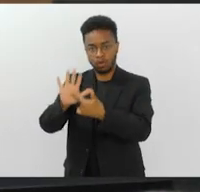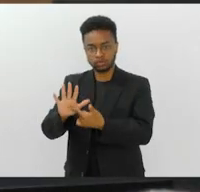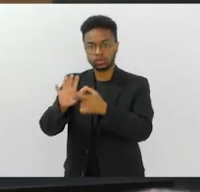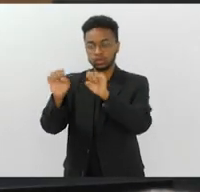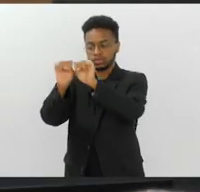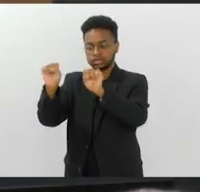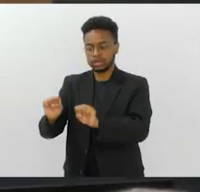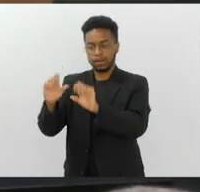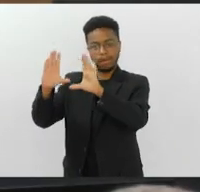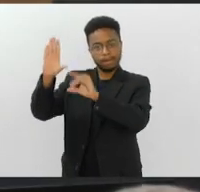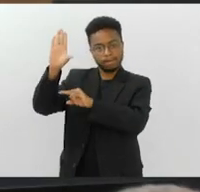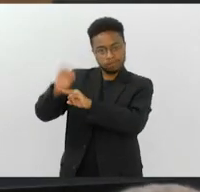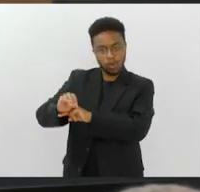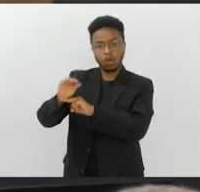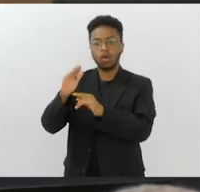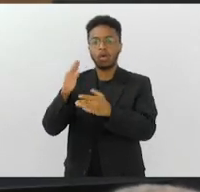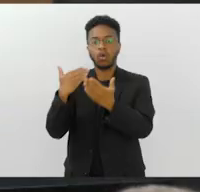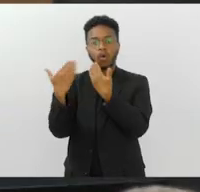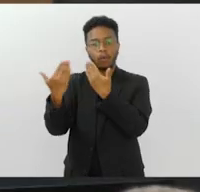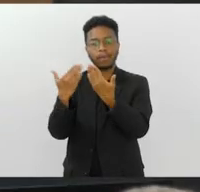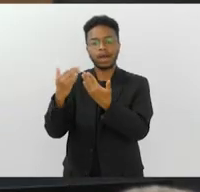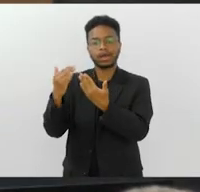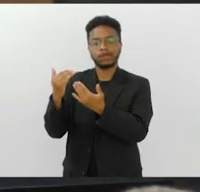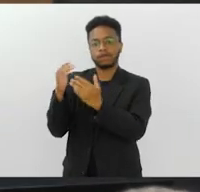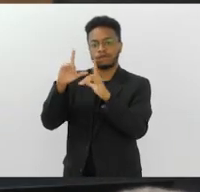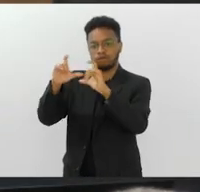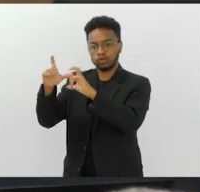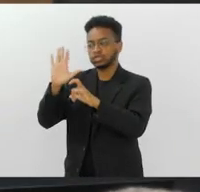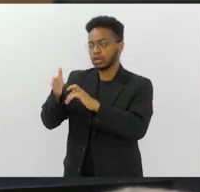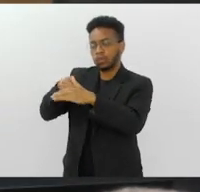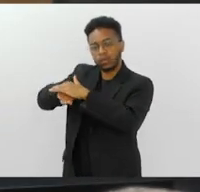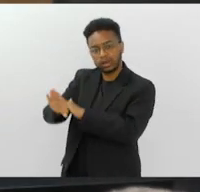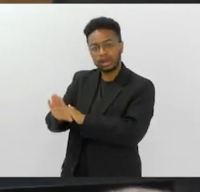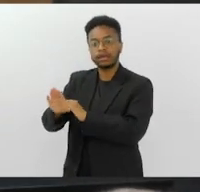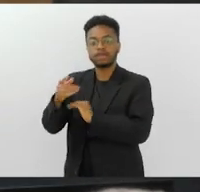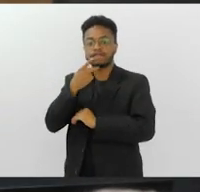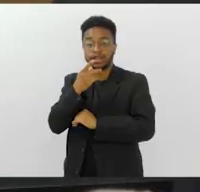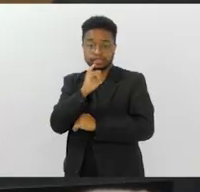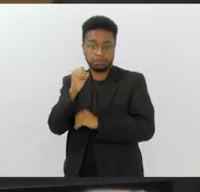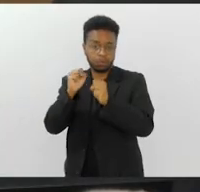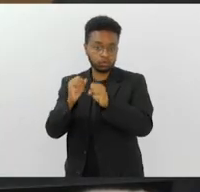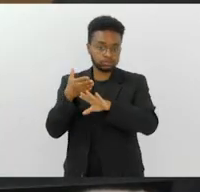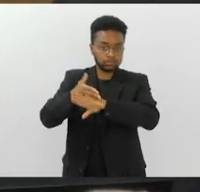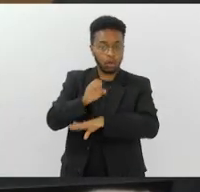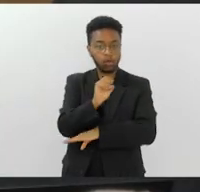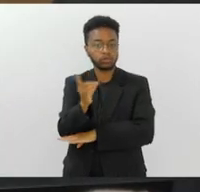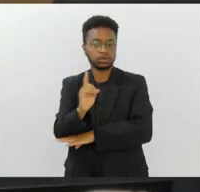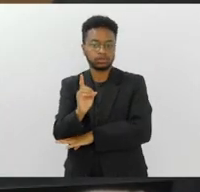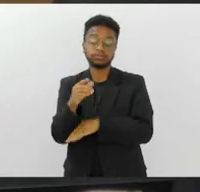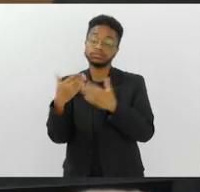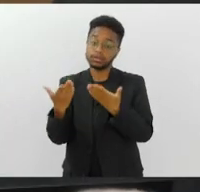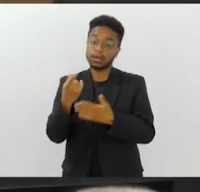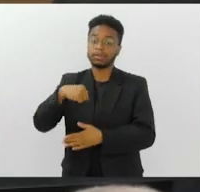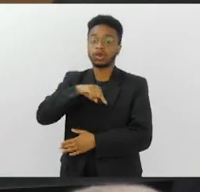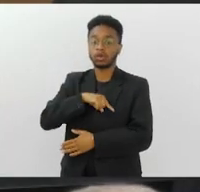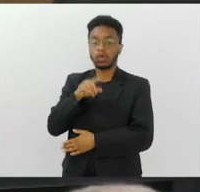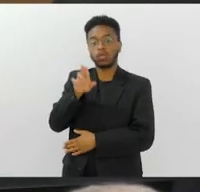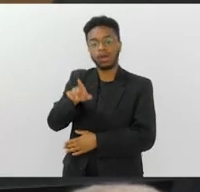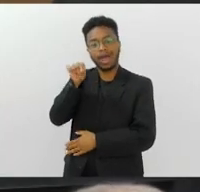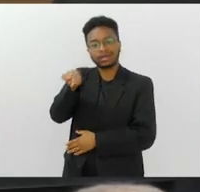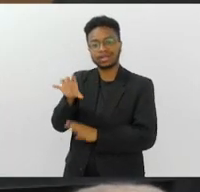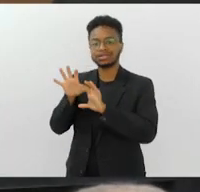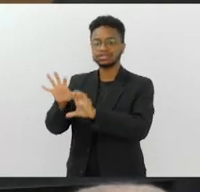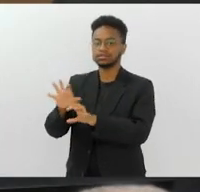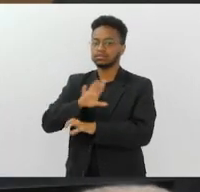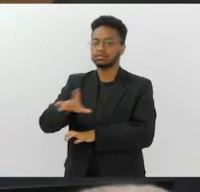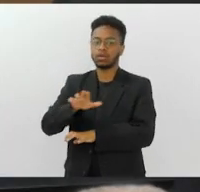ela e compara com o banco de dados e diz se você pode entrar ou não então o princípio do reconhecimento facial para nós ele é utilizado Dessa forma